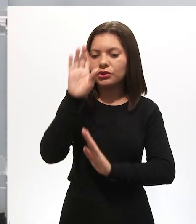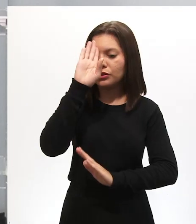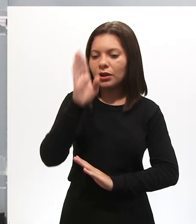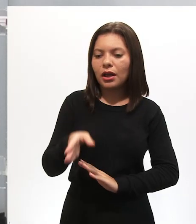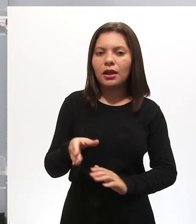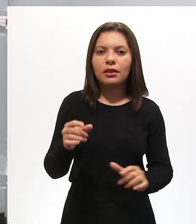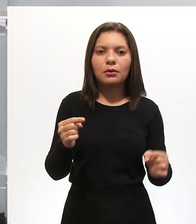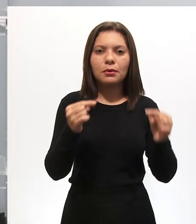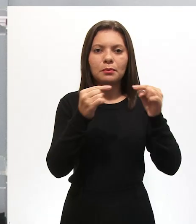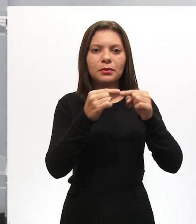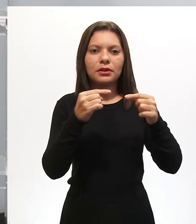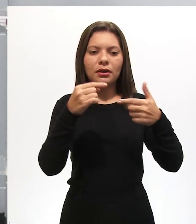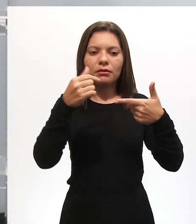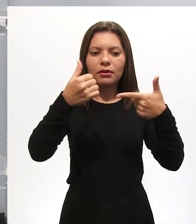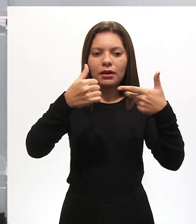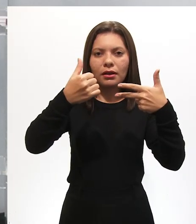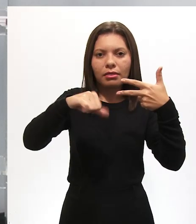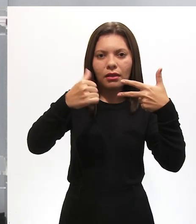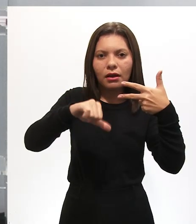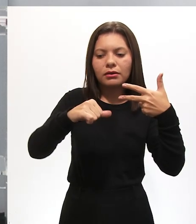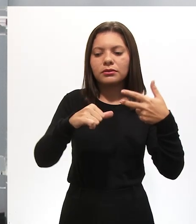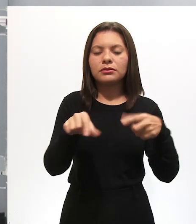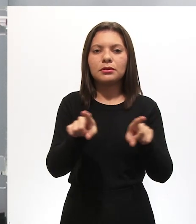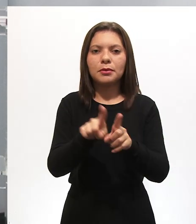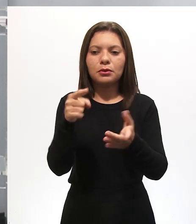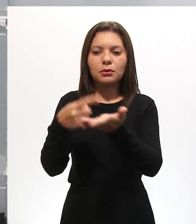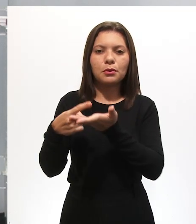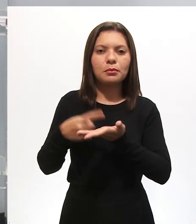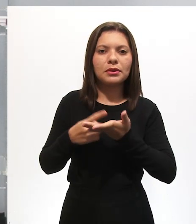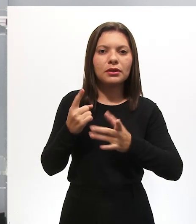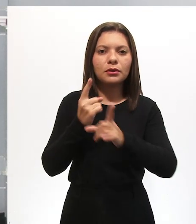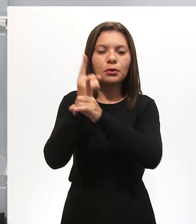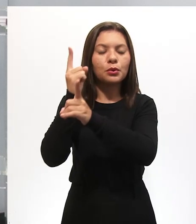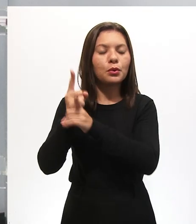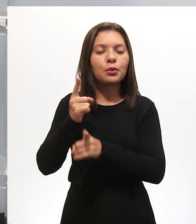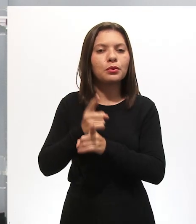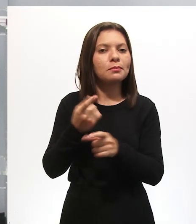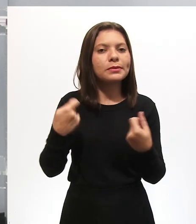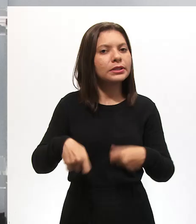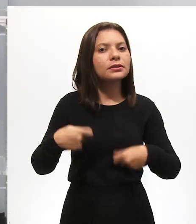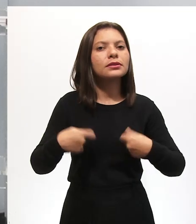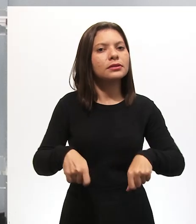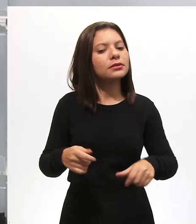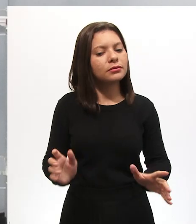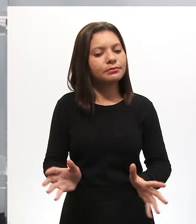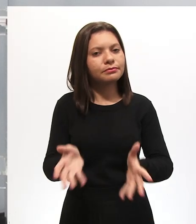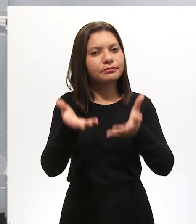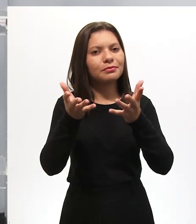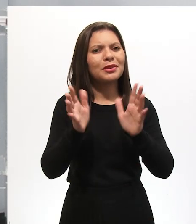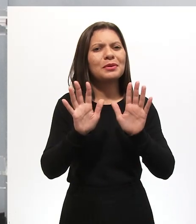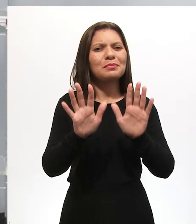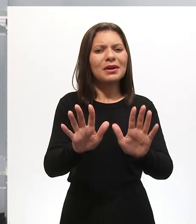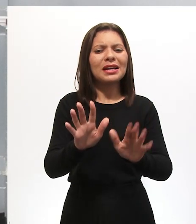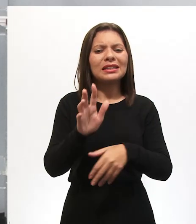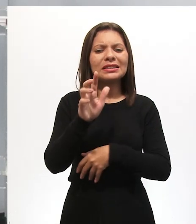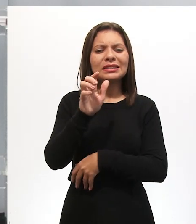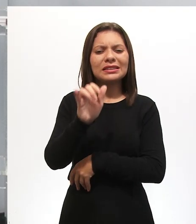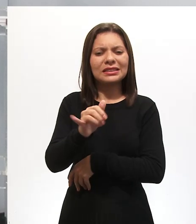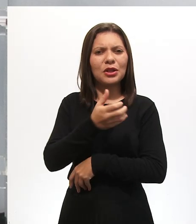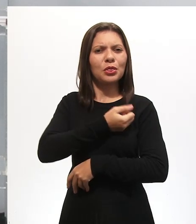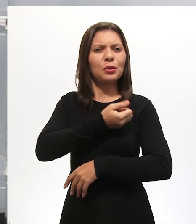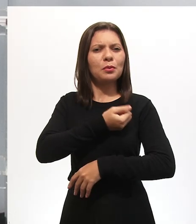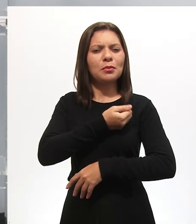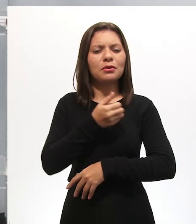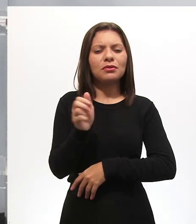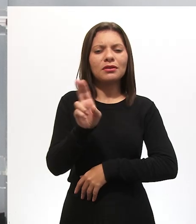com momentos, encontros para poder ajudar ele, se ela precisa reforçar esse indicador. Agora, se os indicadores começam